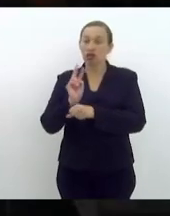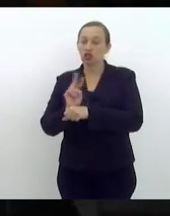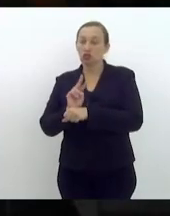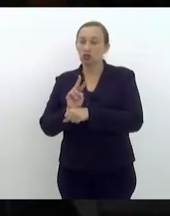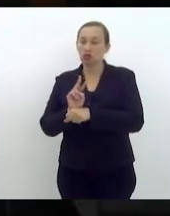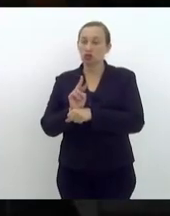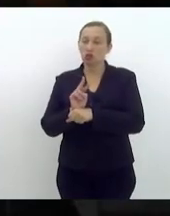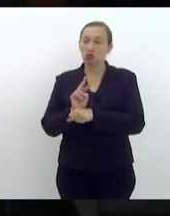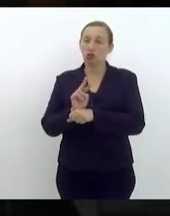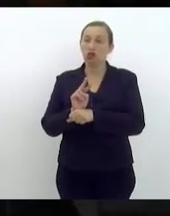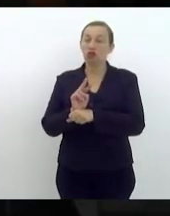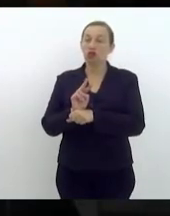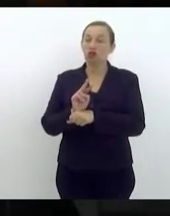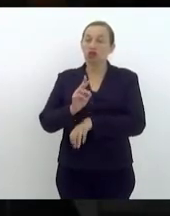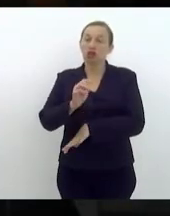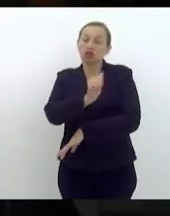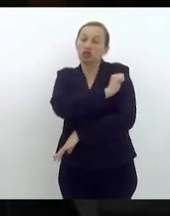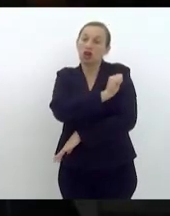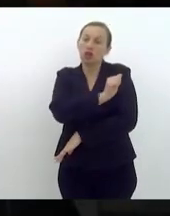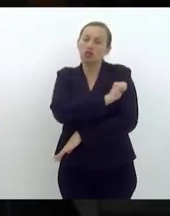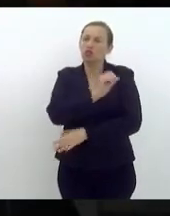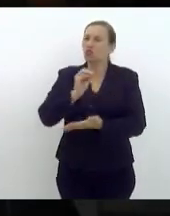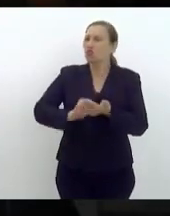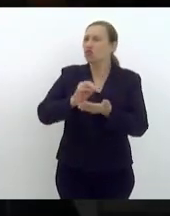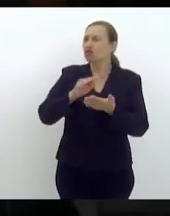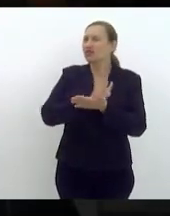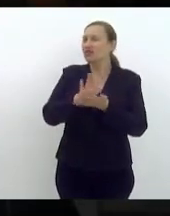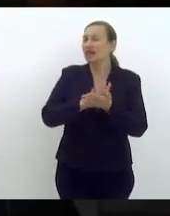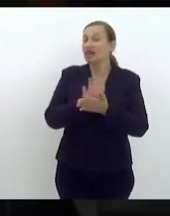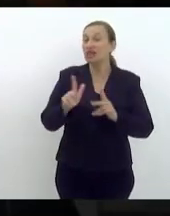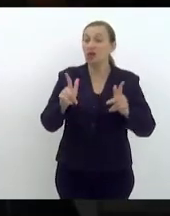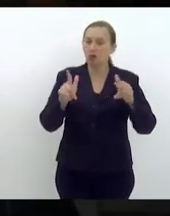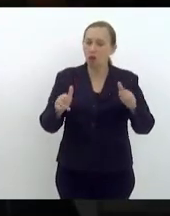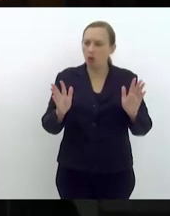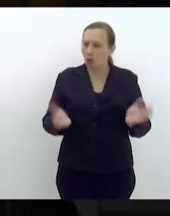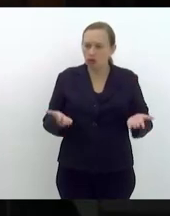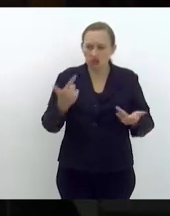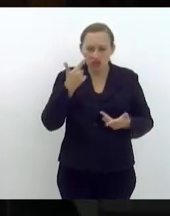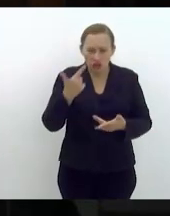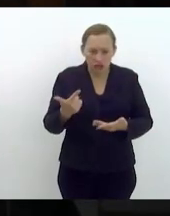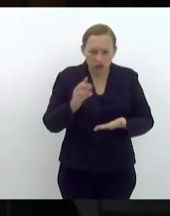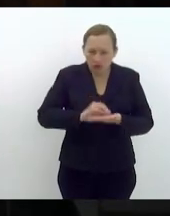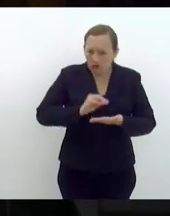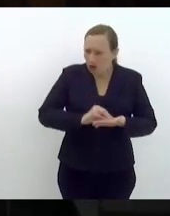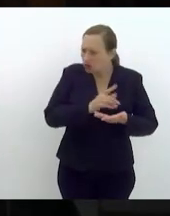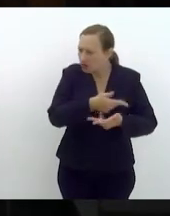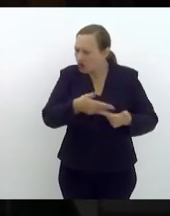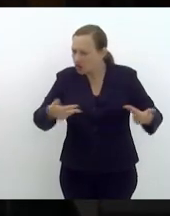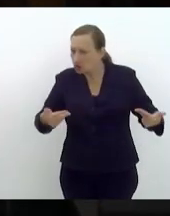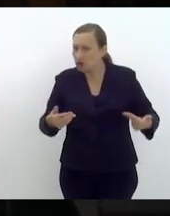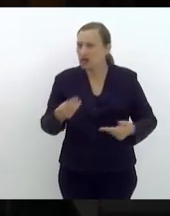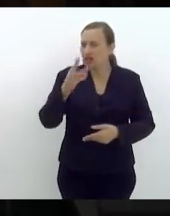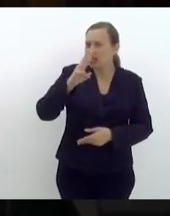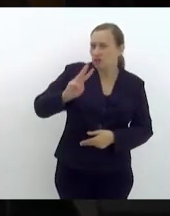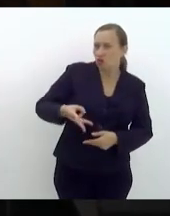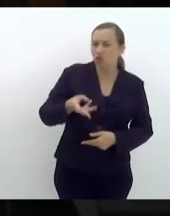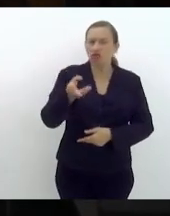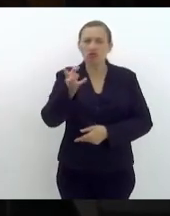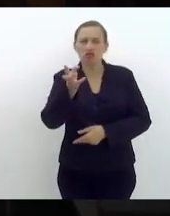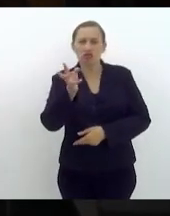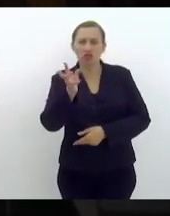que não falte tudo como falta atualmente nas nossas escolas 3 bilhões de reais